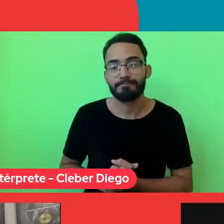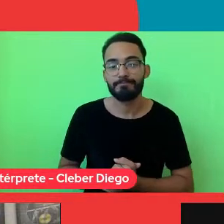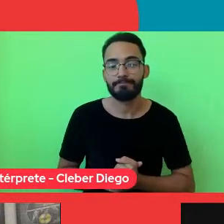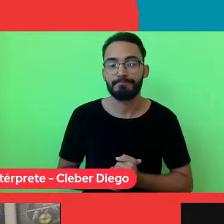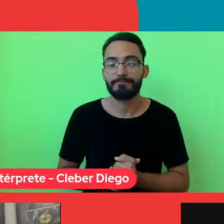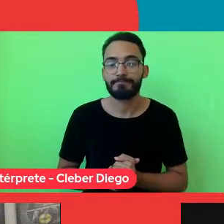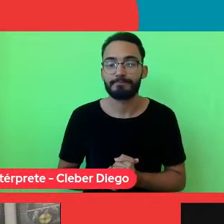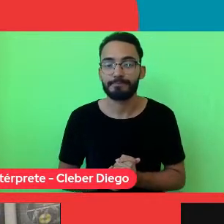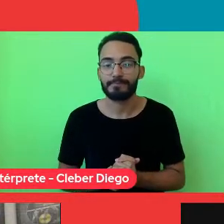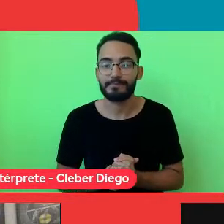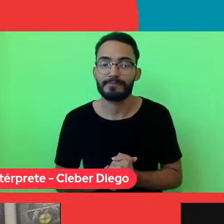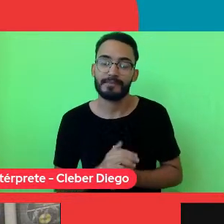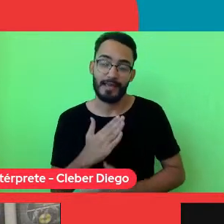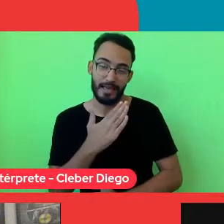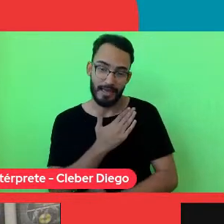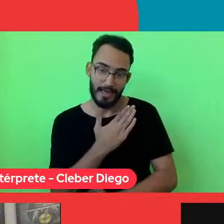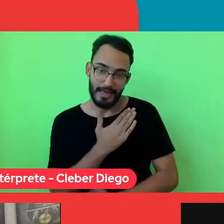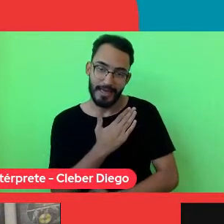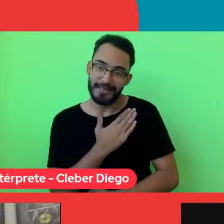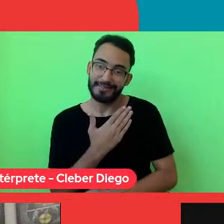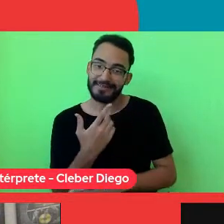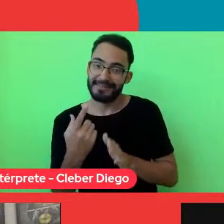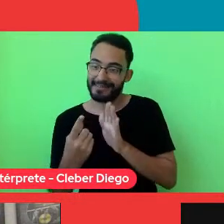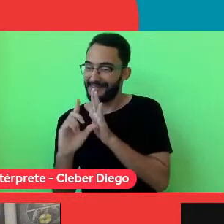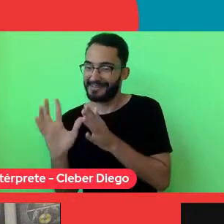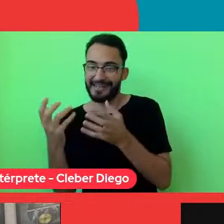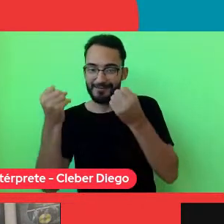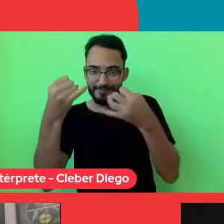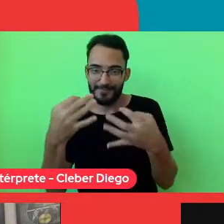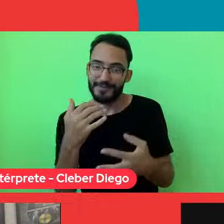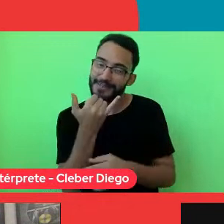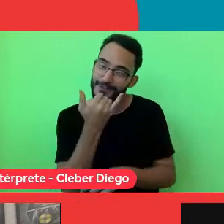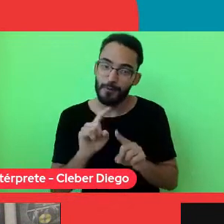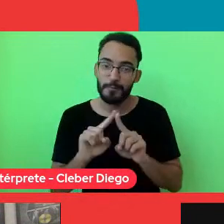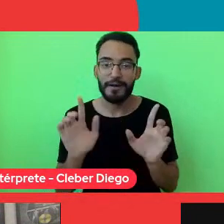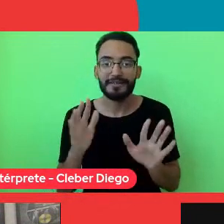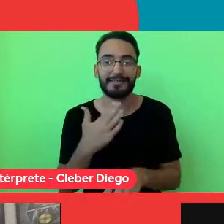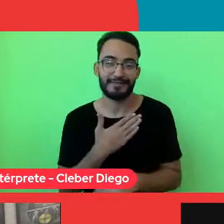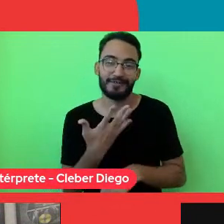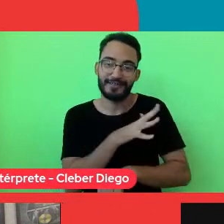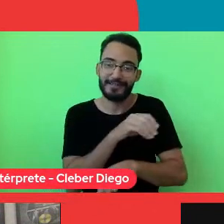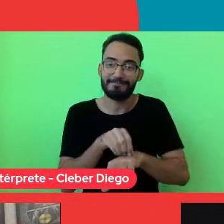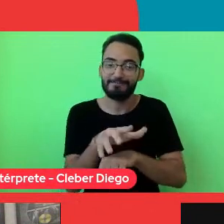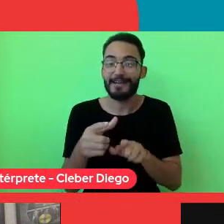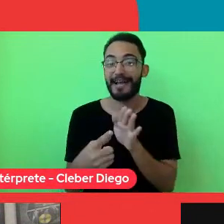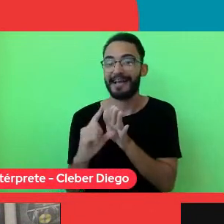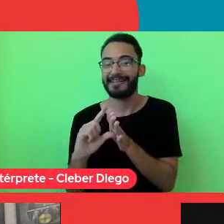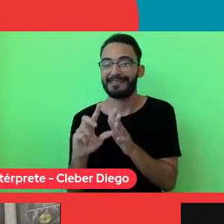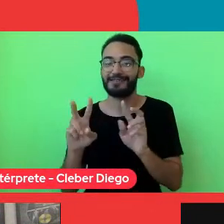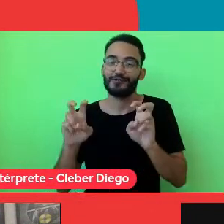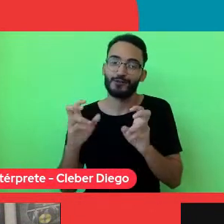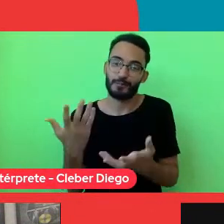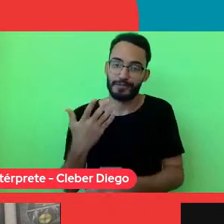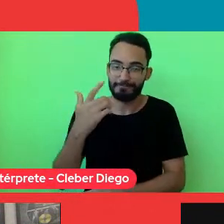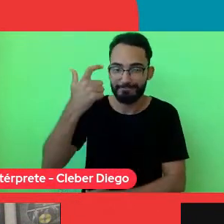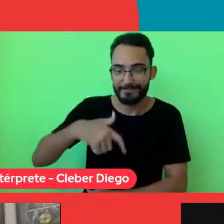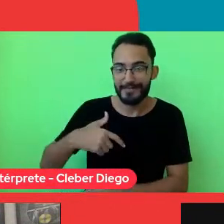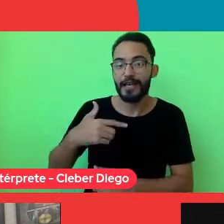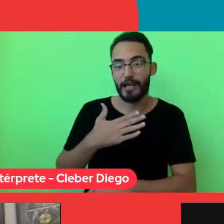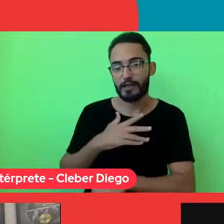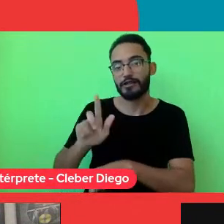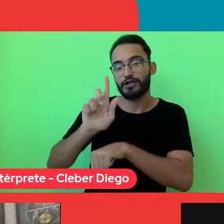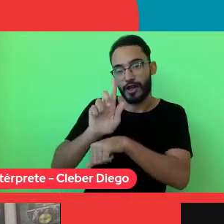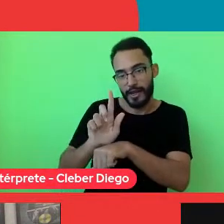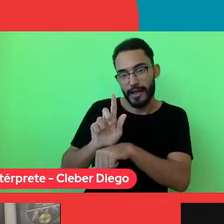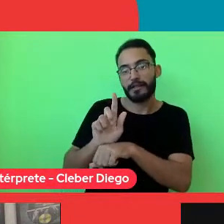Bom, eu acho que eu dei uma adiantada aí, desculpa, gente, mas eu acabei falando um pouquinho antes, então eu também sou uma gerente